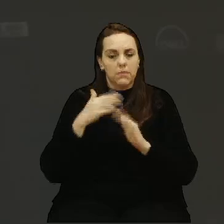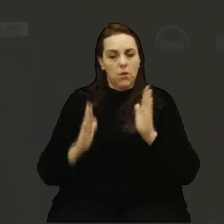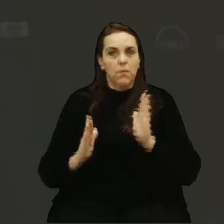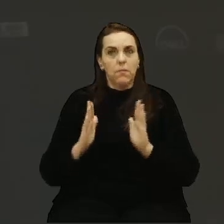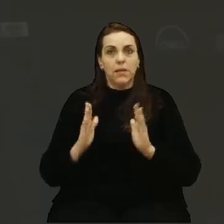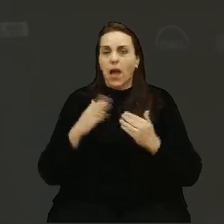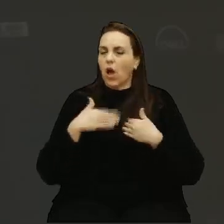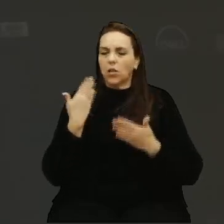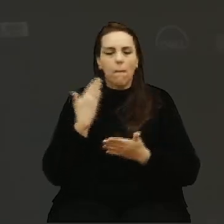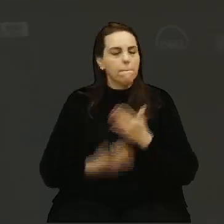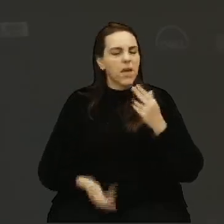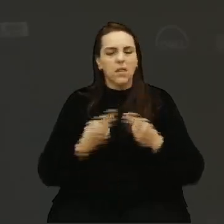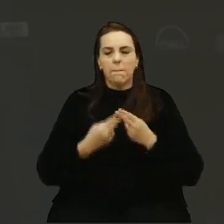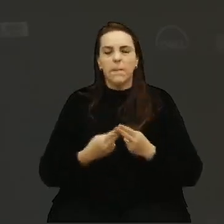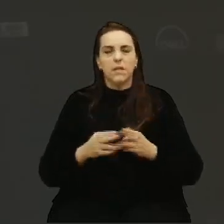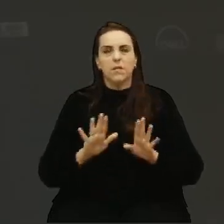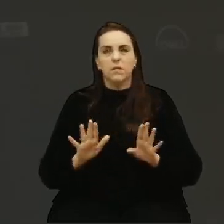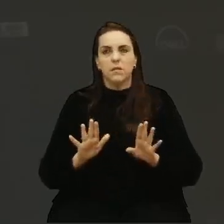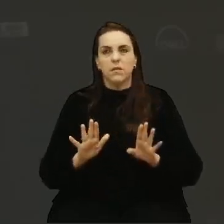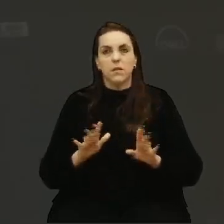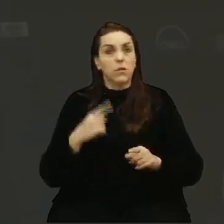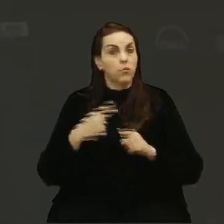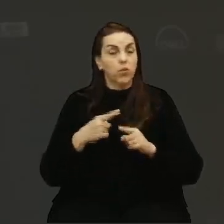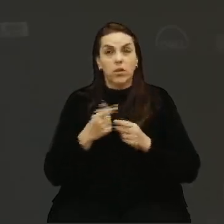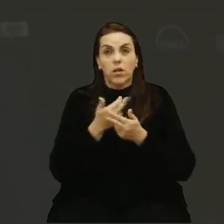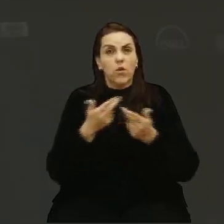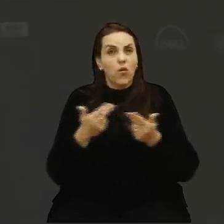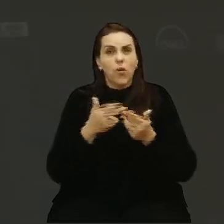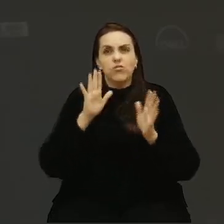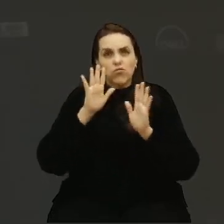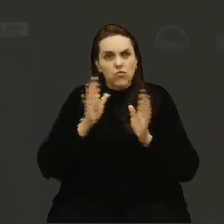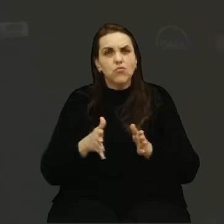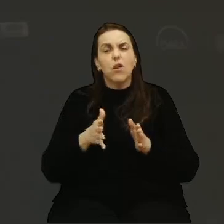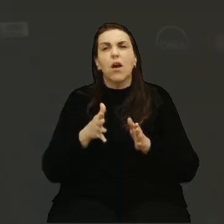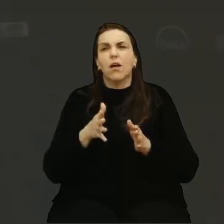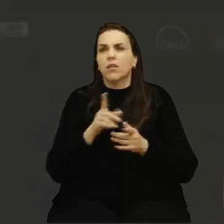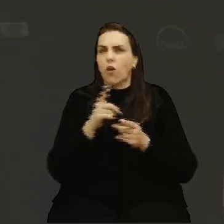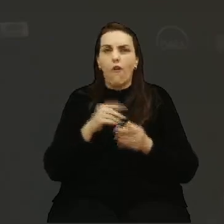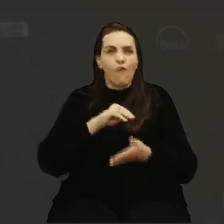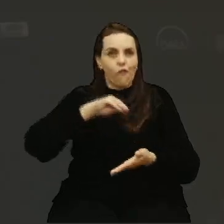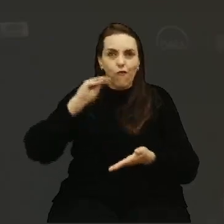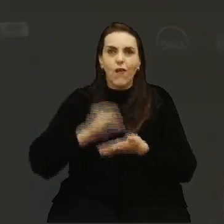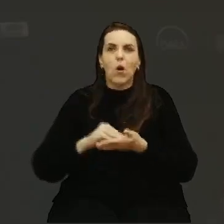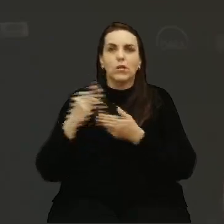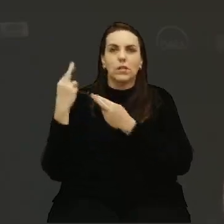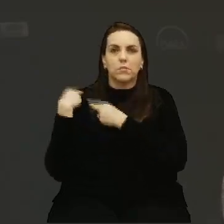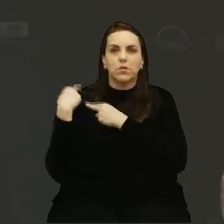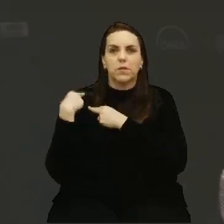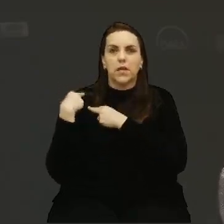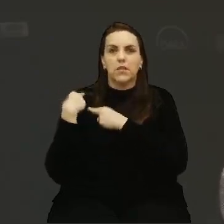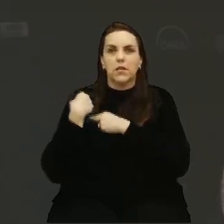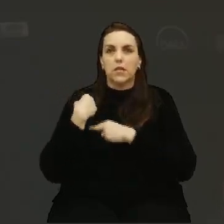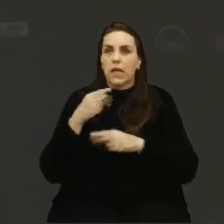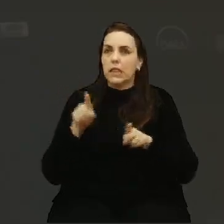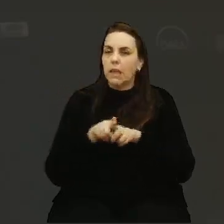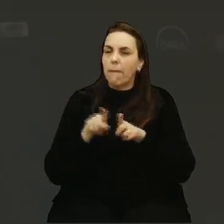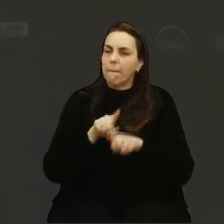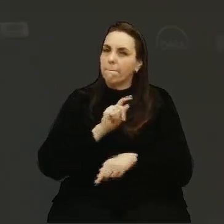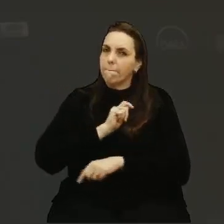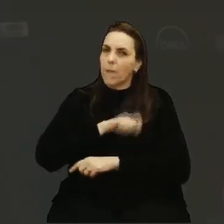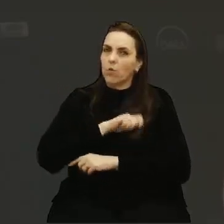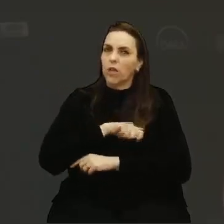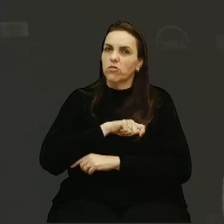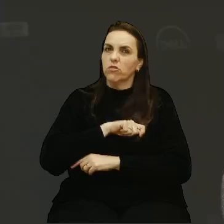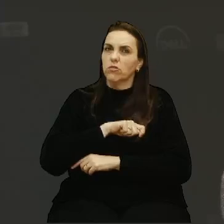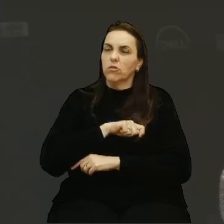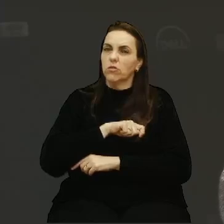perdendo a paciência. Que tem coisa que perpassa a incompetência e começa a flertar com maldade. E